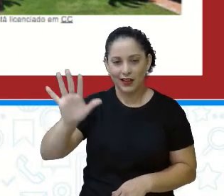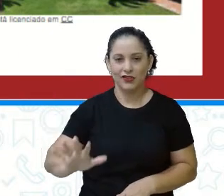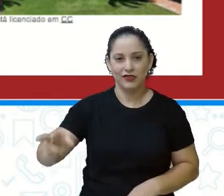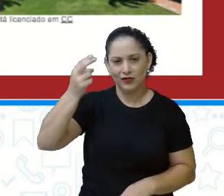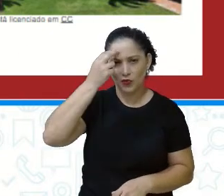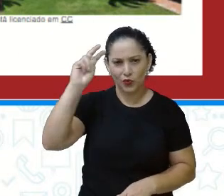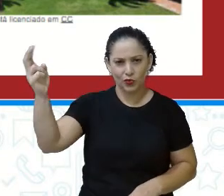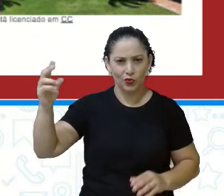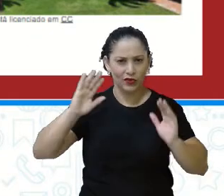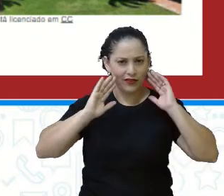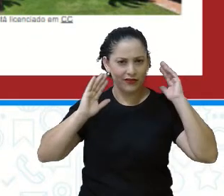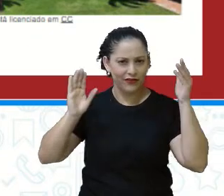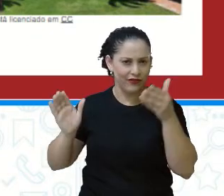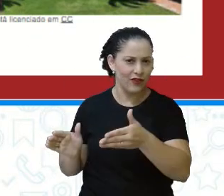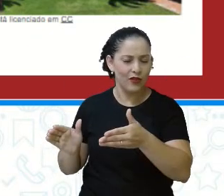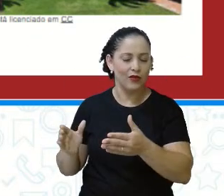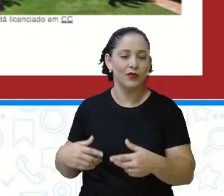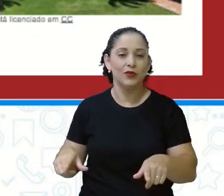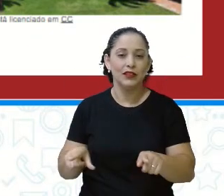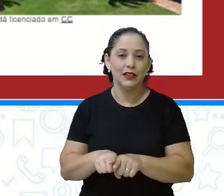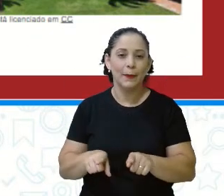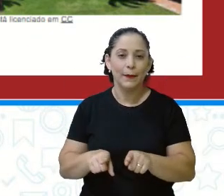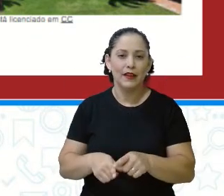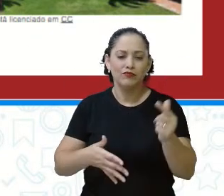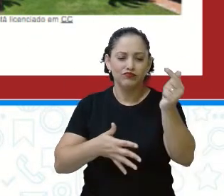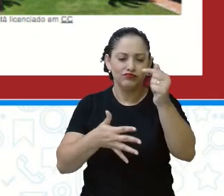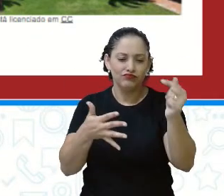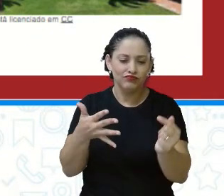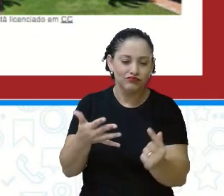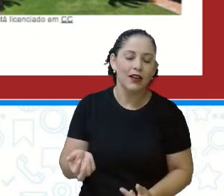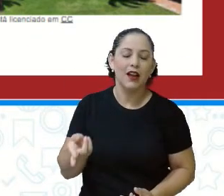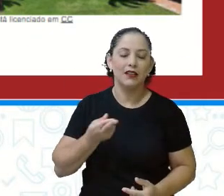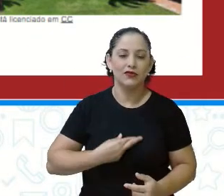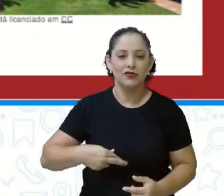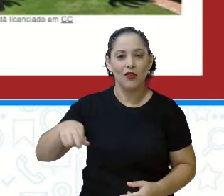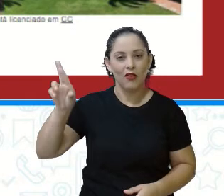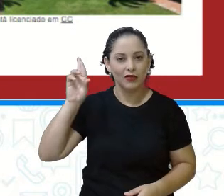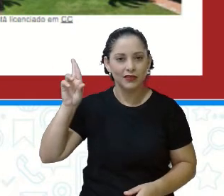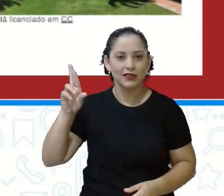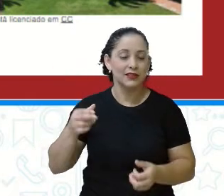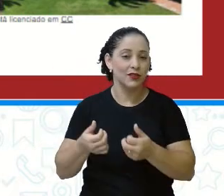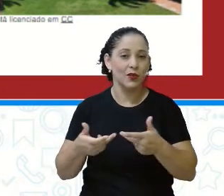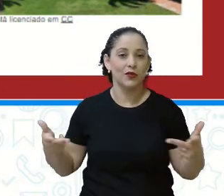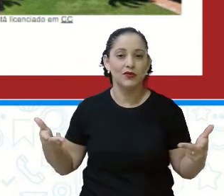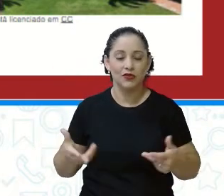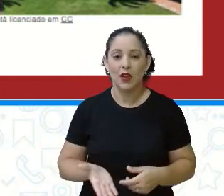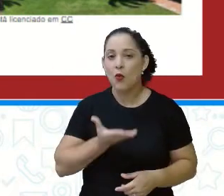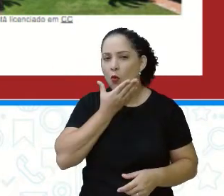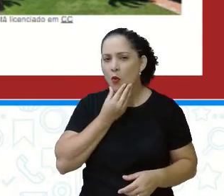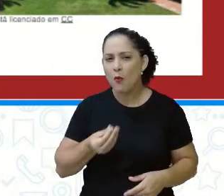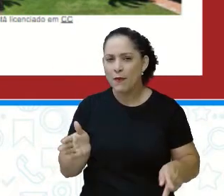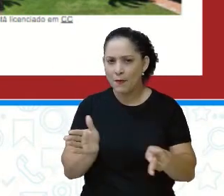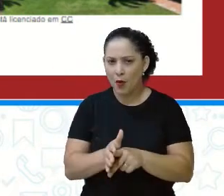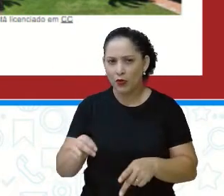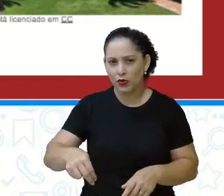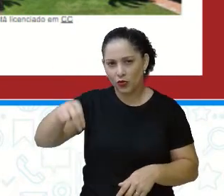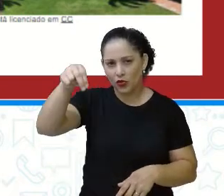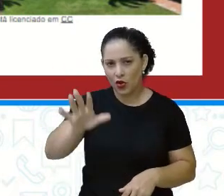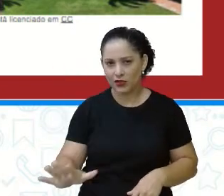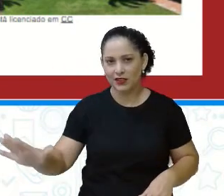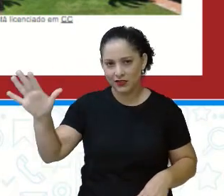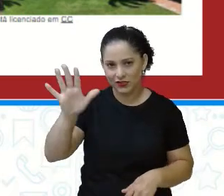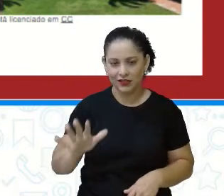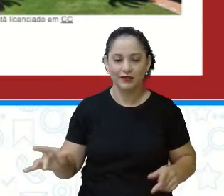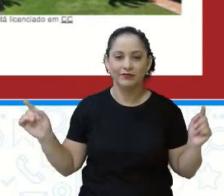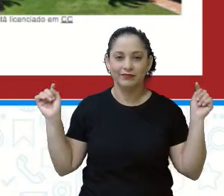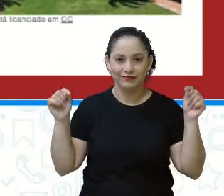de das outras questões religiosas desse homem nordestino, não é, que a gente tem aqui na nossa